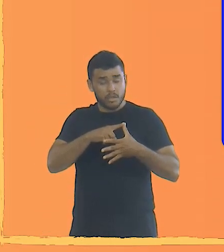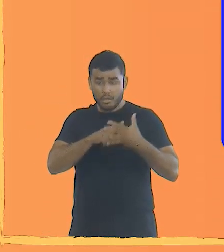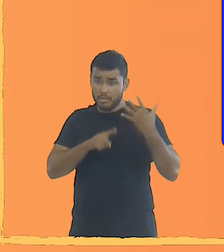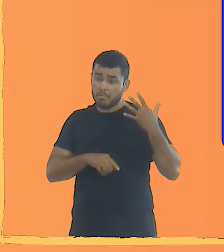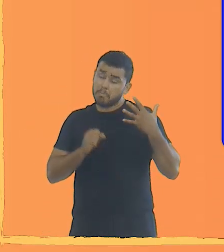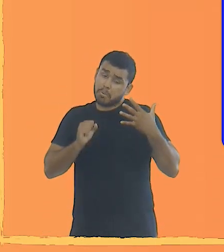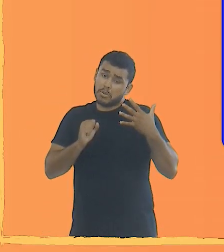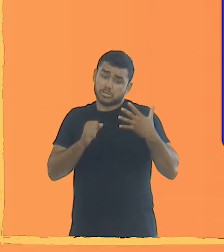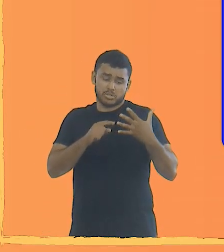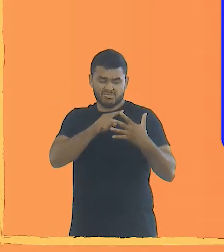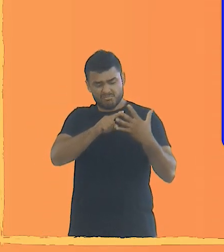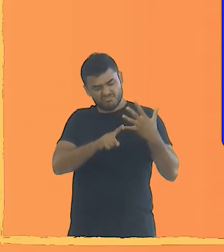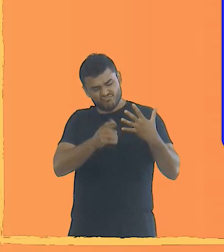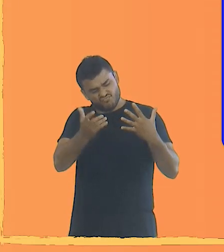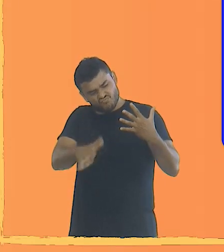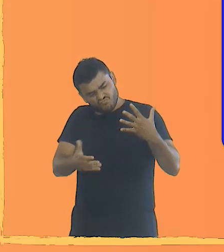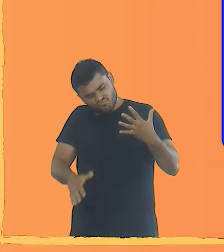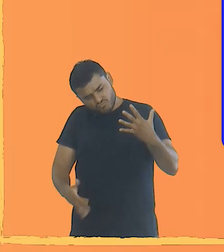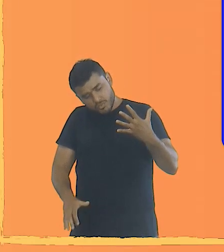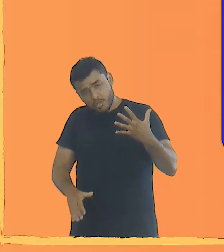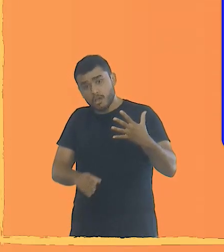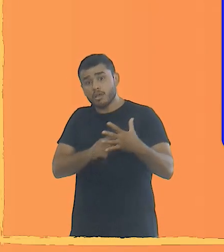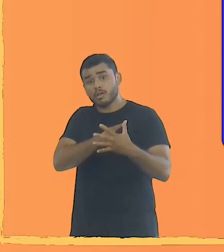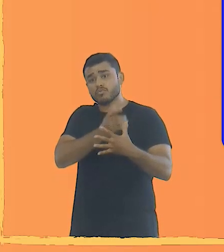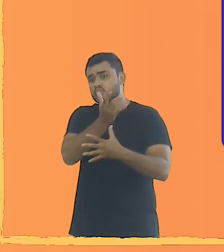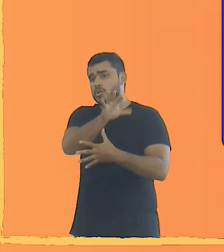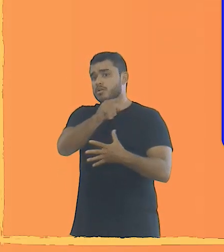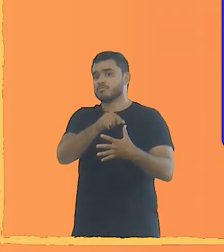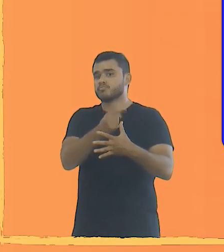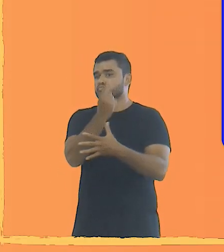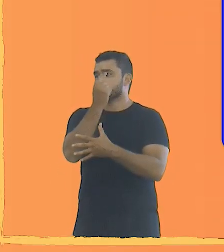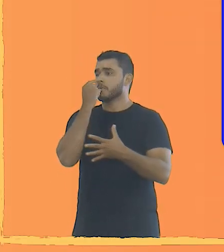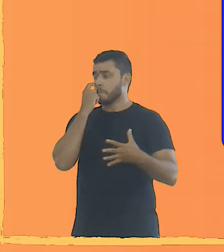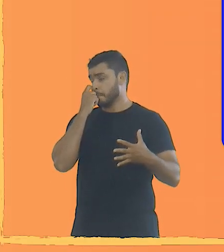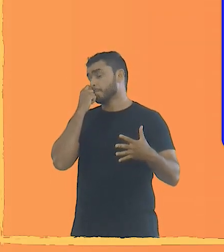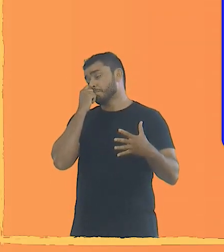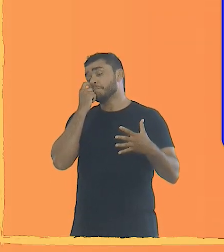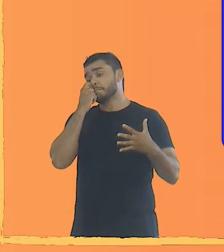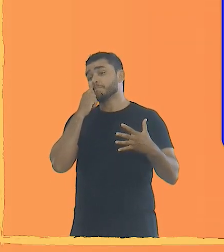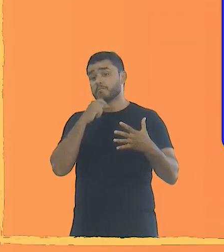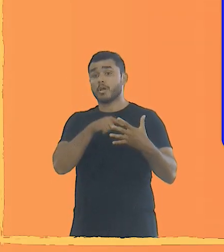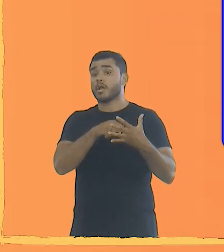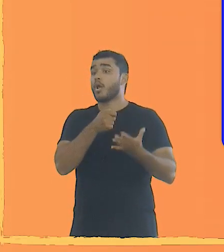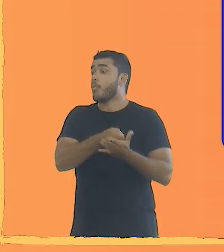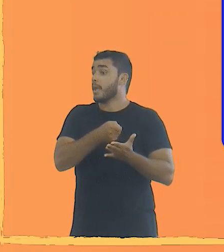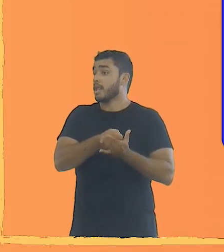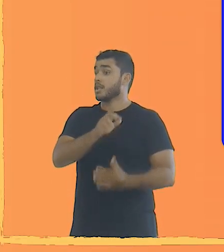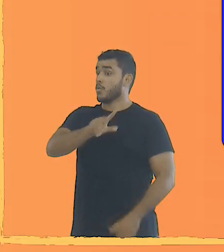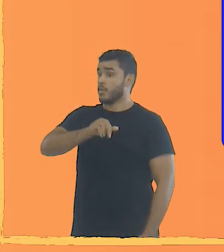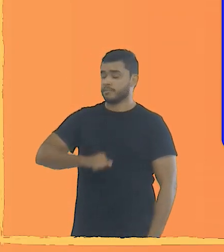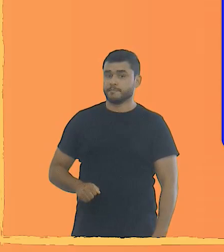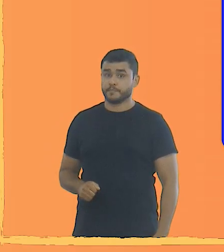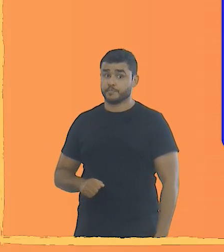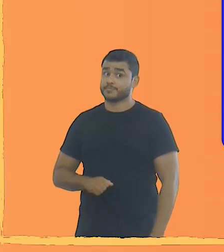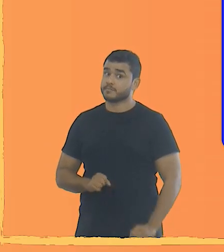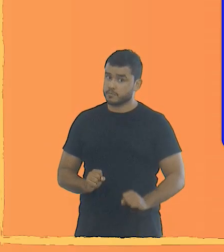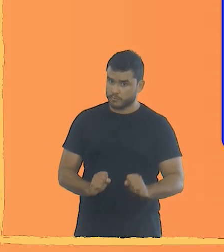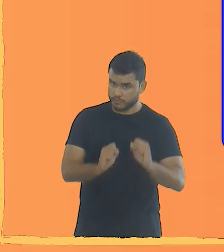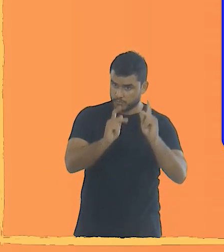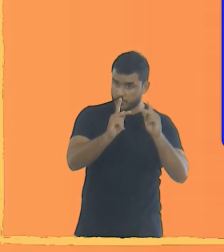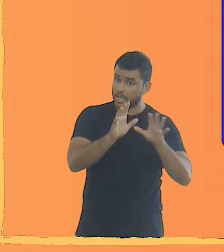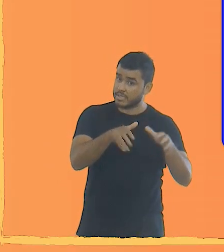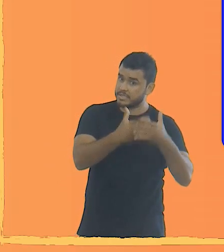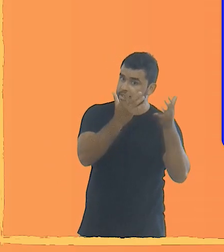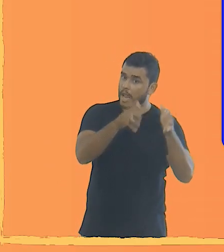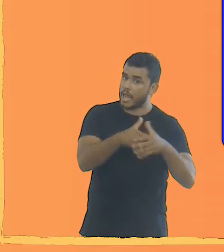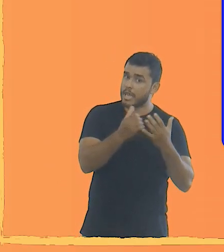já que é um item opcional. Agora, vamos lá para a bebida. Pessoal, bebida, o que é que está escrito? É um item